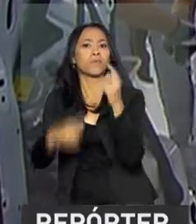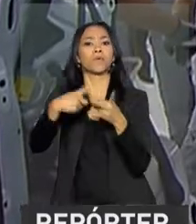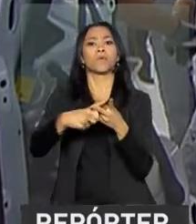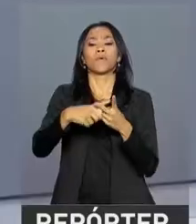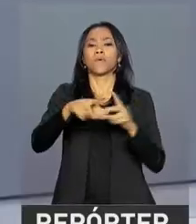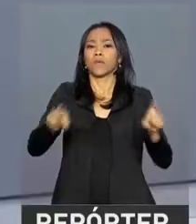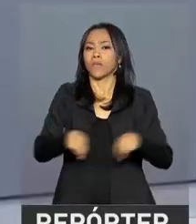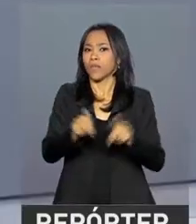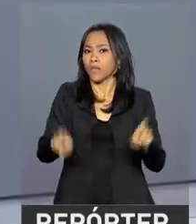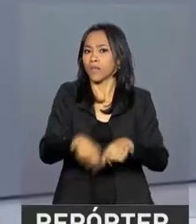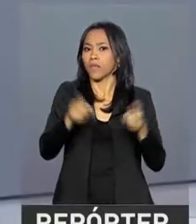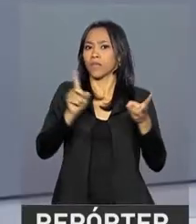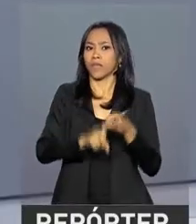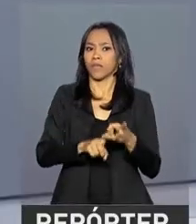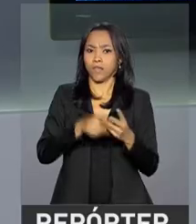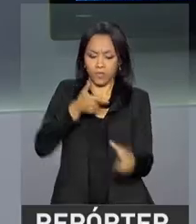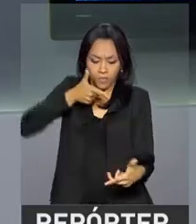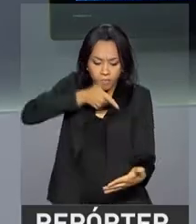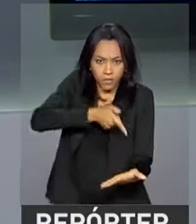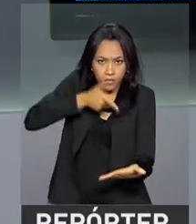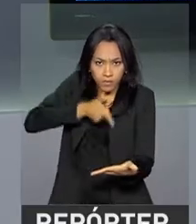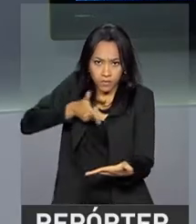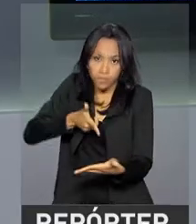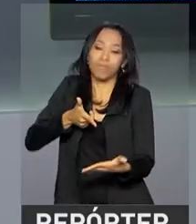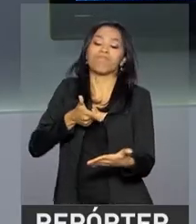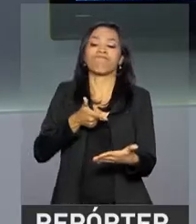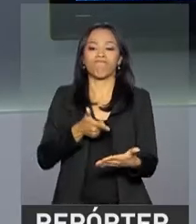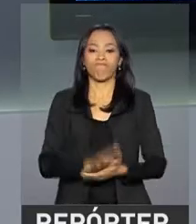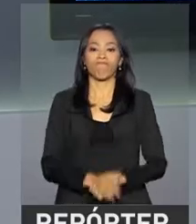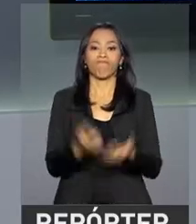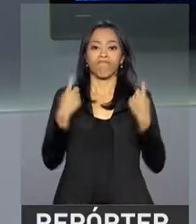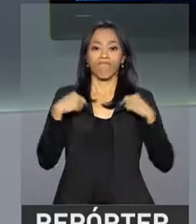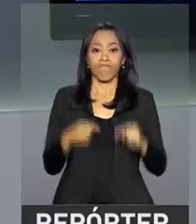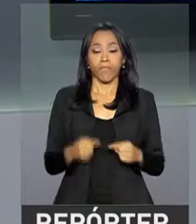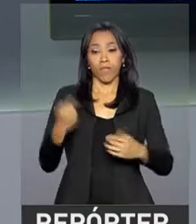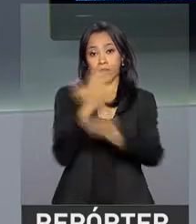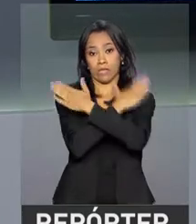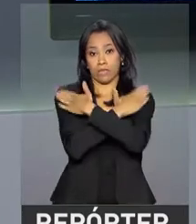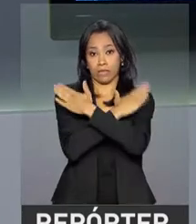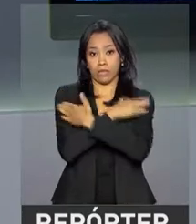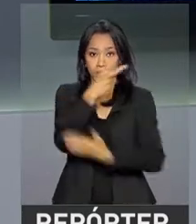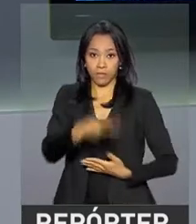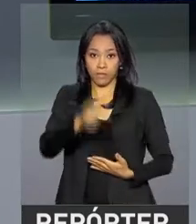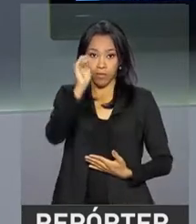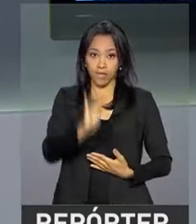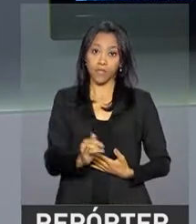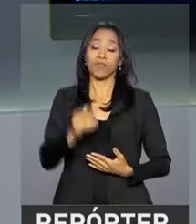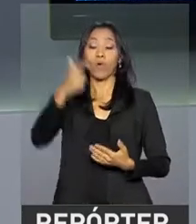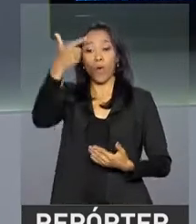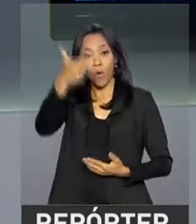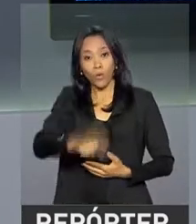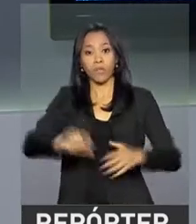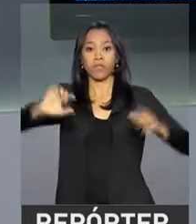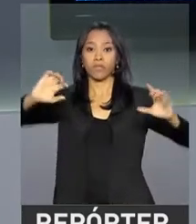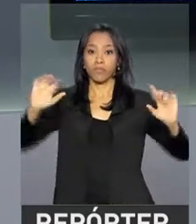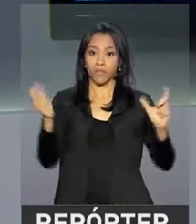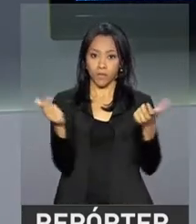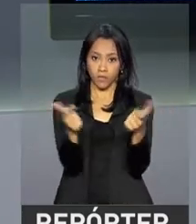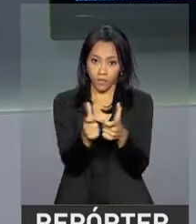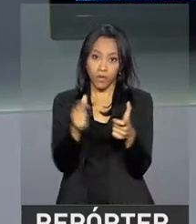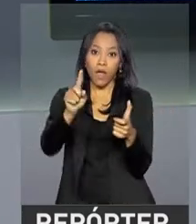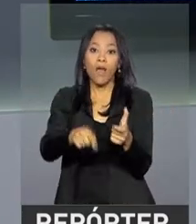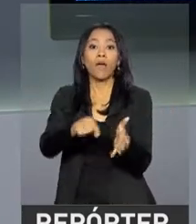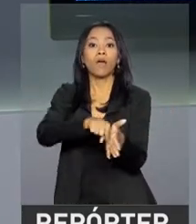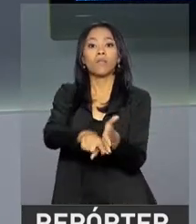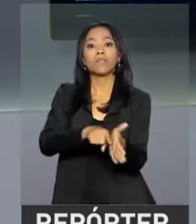e de metalurgia o desemprego no país caiu mais uma vez os dados fazem parte da pesquisa